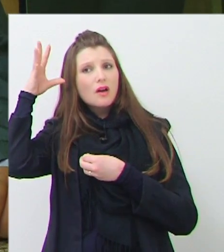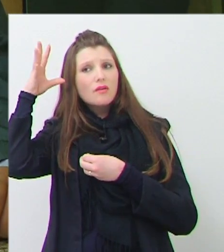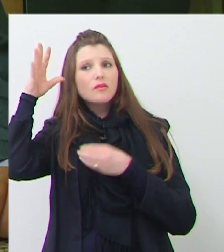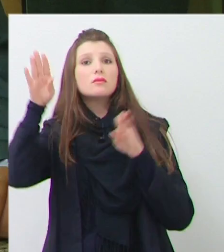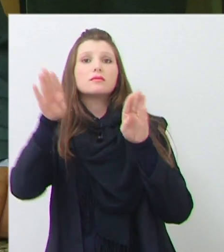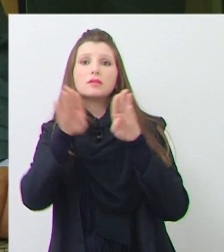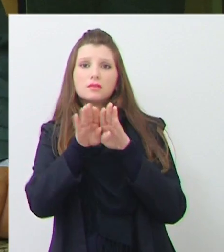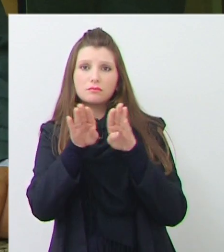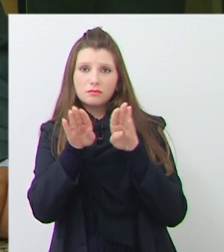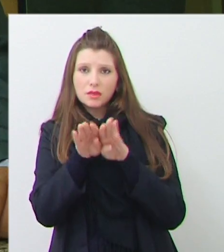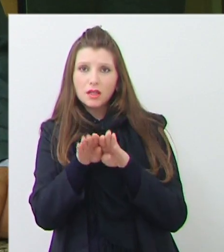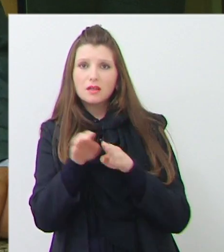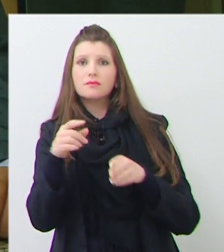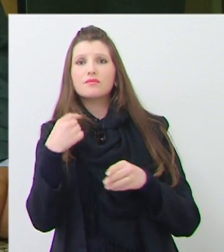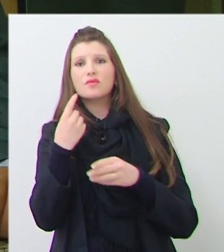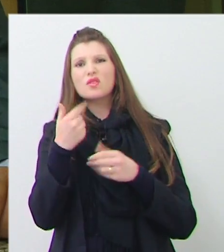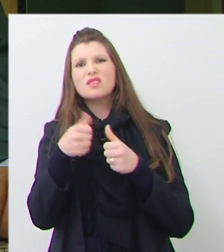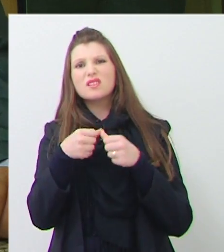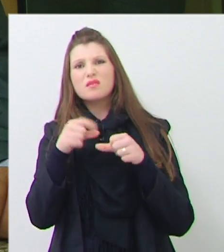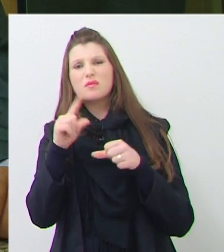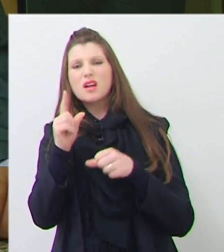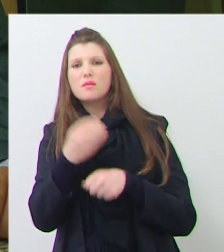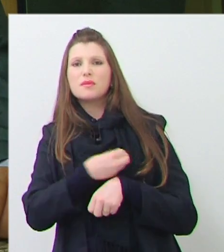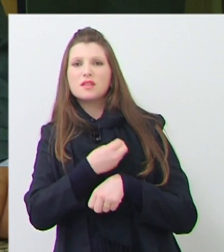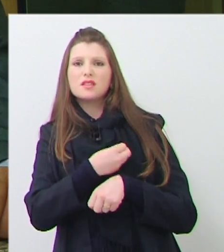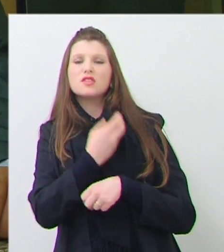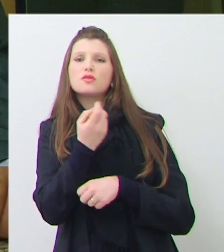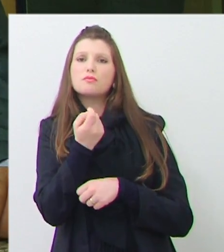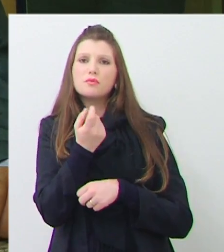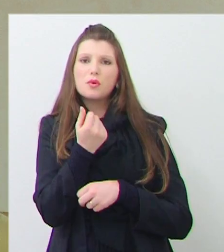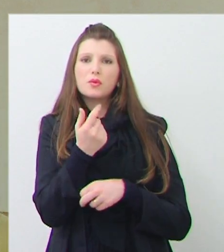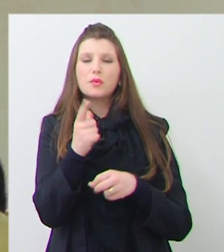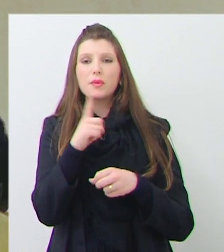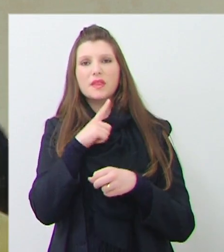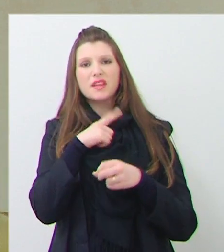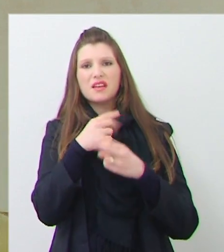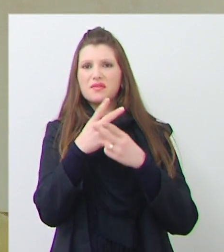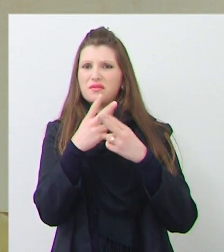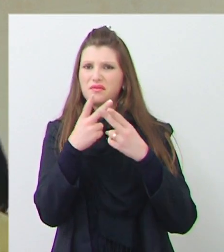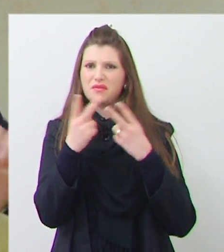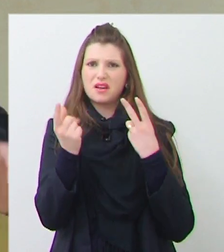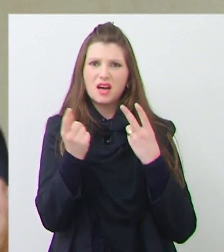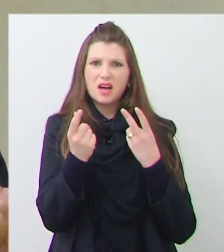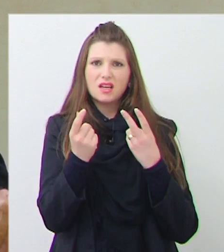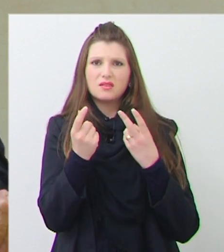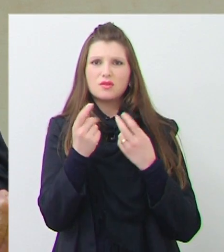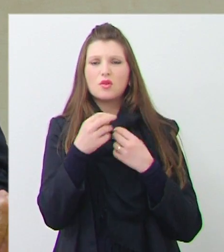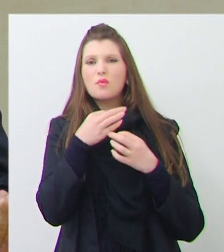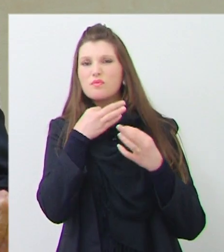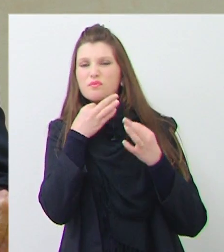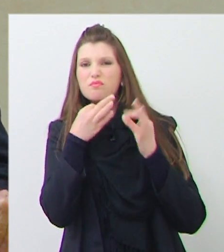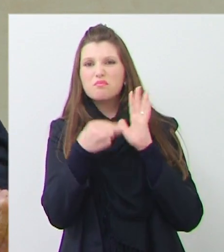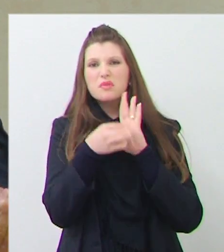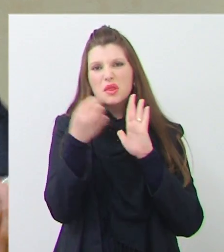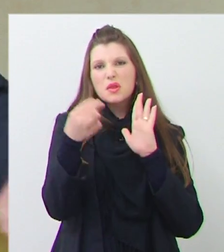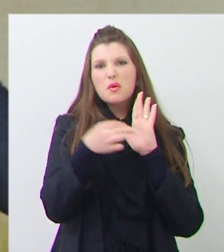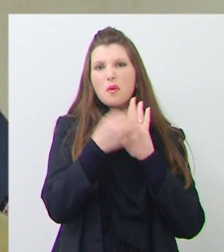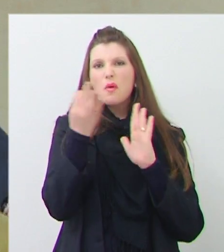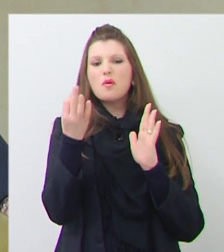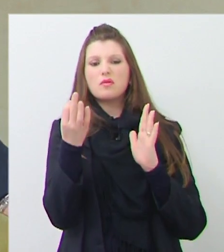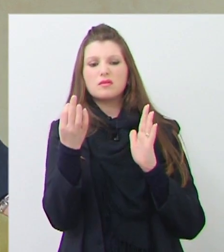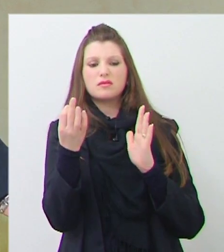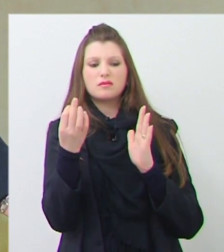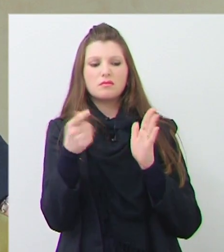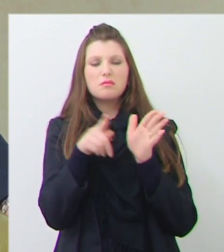ali, pelo pouco que a gente entende naquele local, e tem diversas opções, diversas opiniões